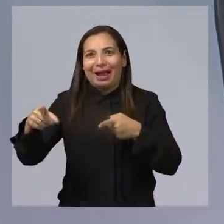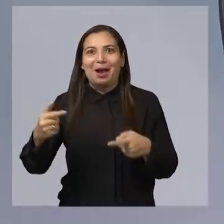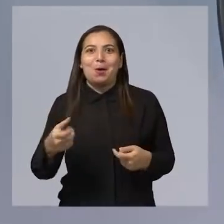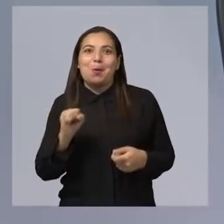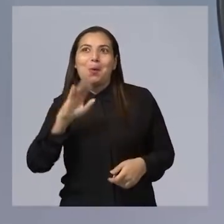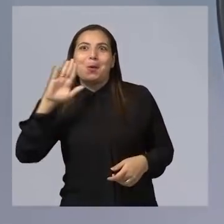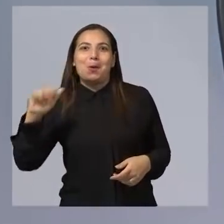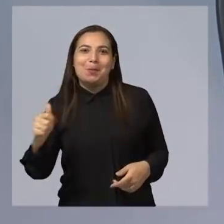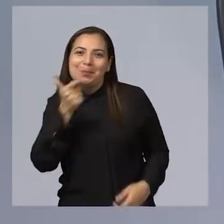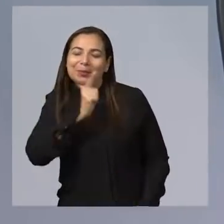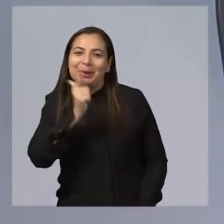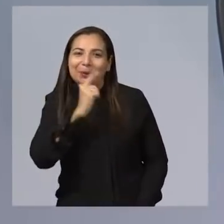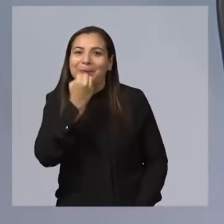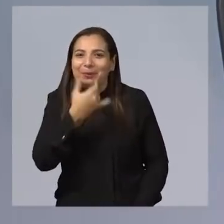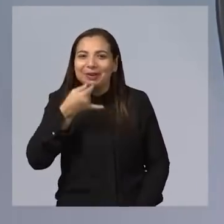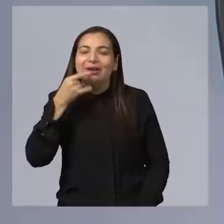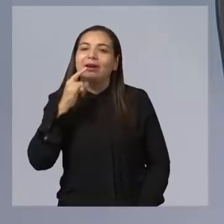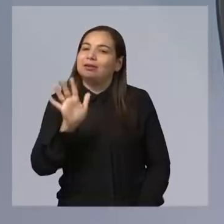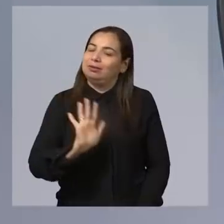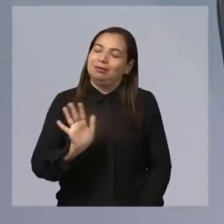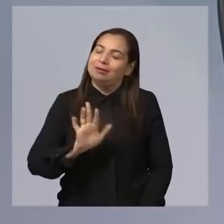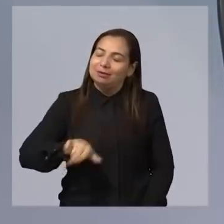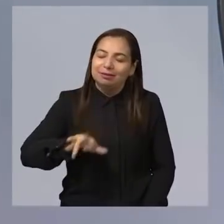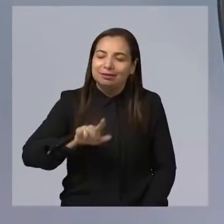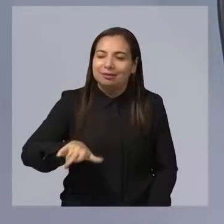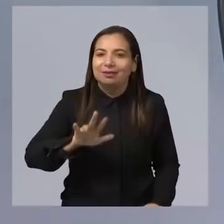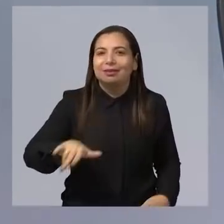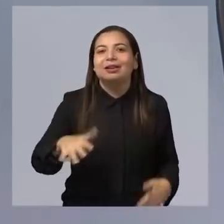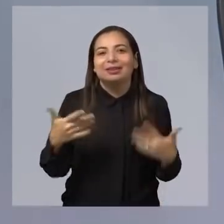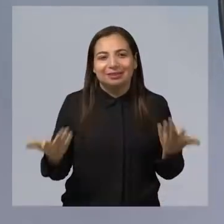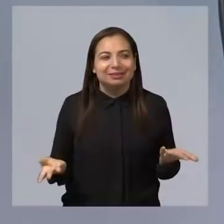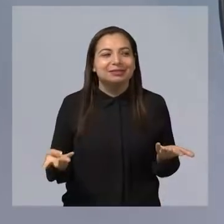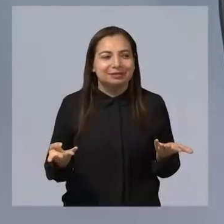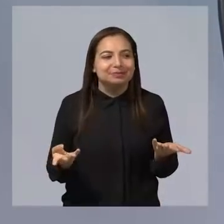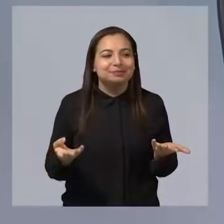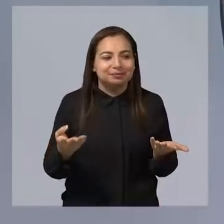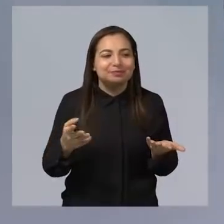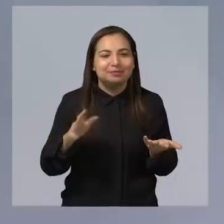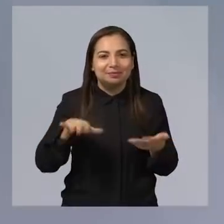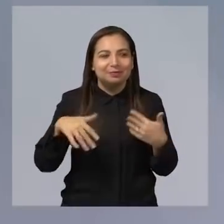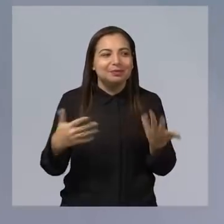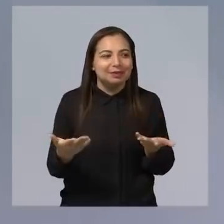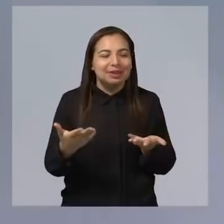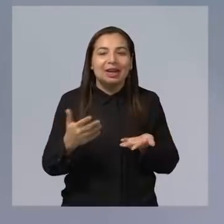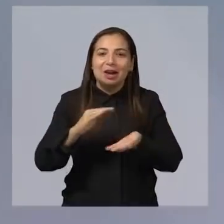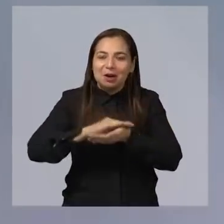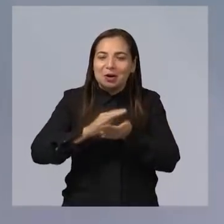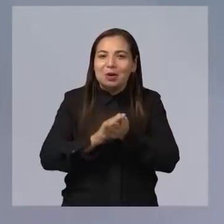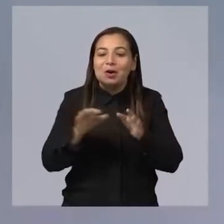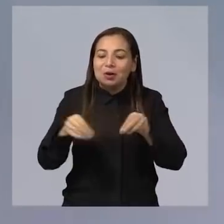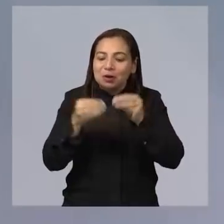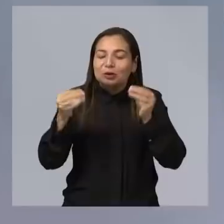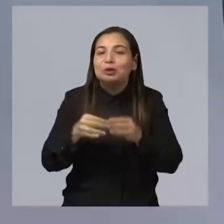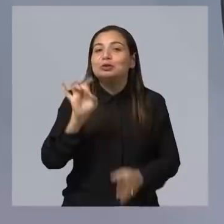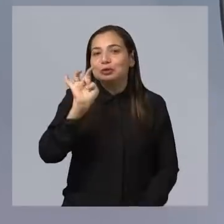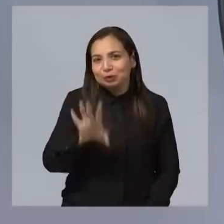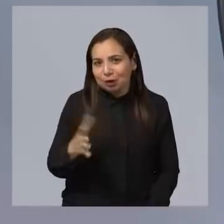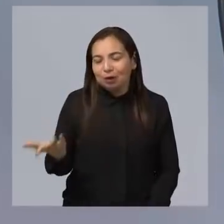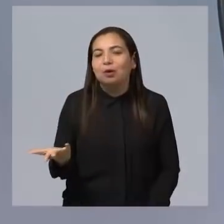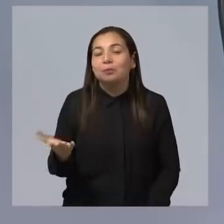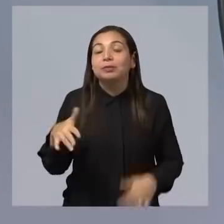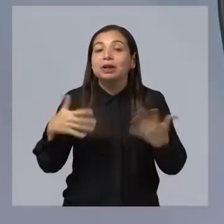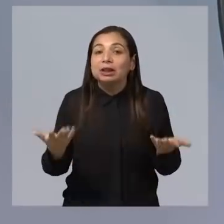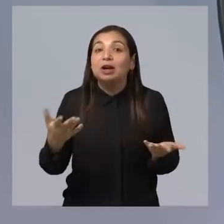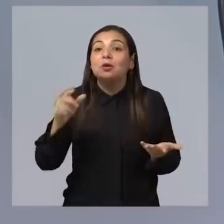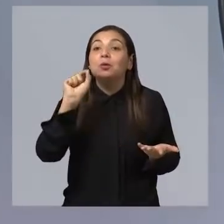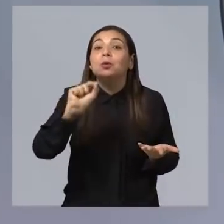Aquela palha, é a camisa, né, que é totalmente artesanal. Então a gente está caminhando, mas sabe por quê? Porque hoje as empresas já começam a ver